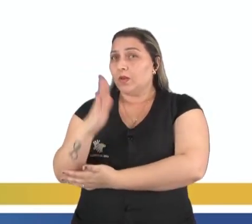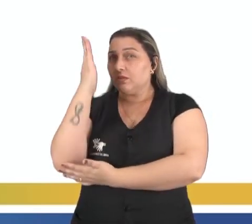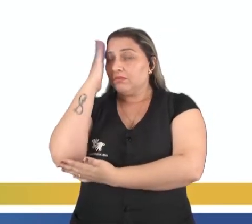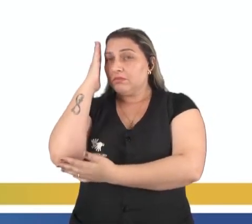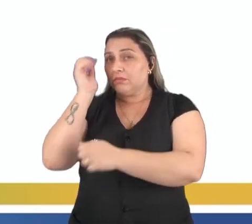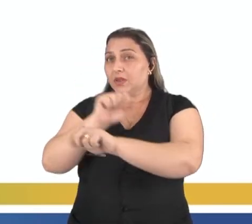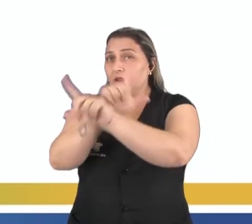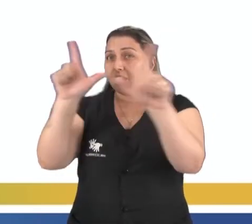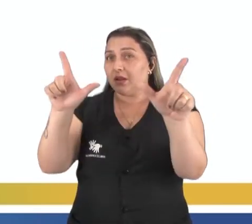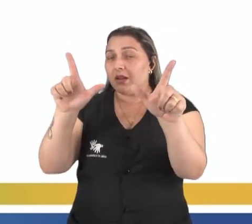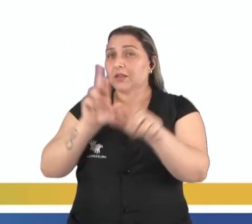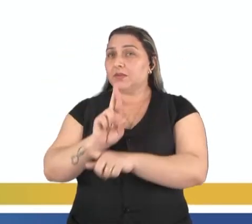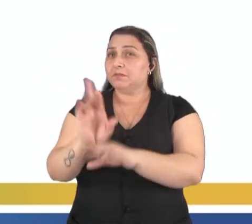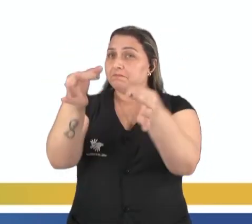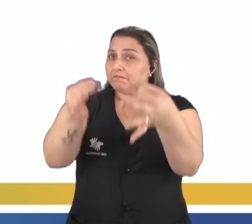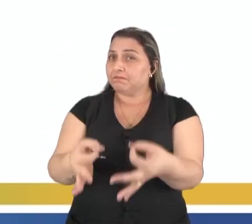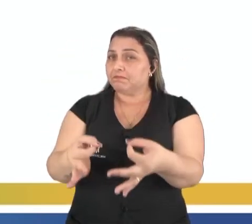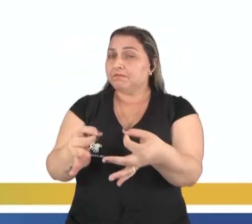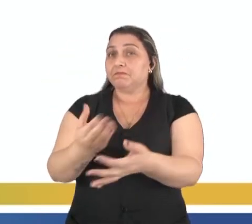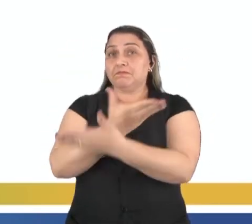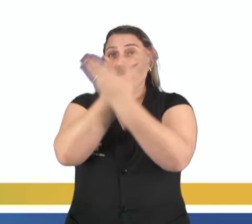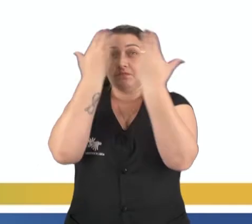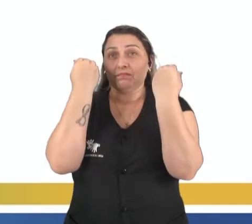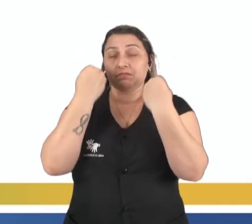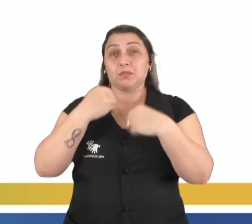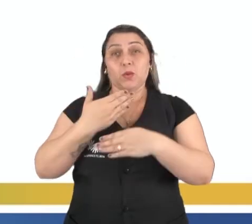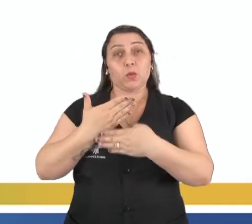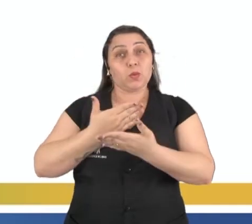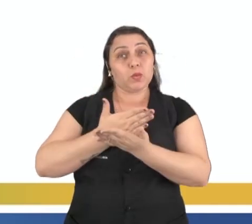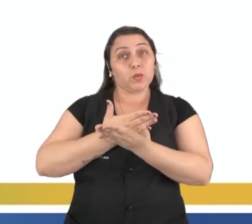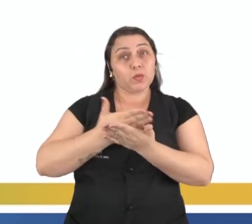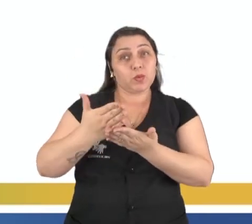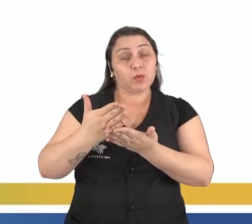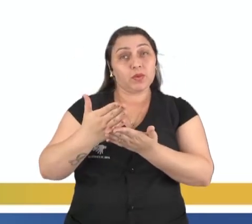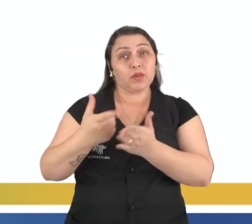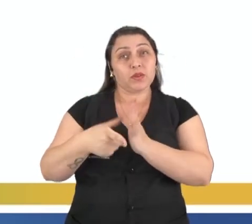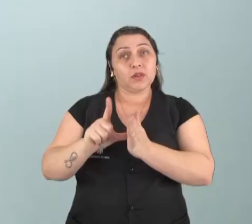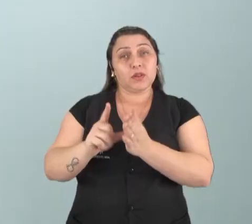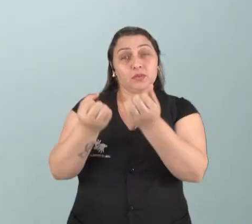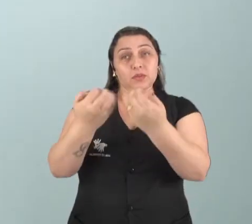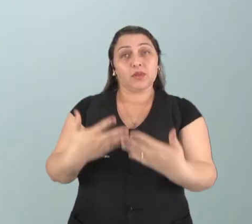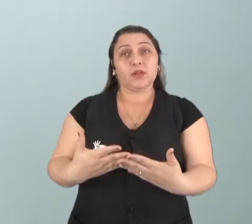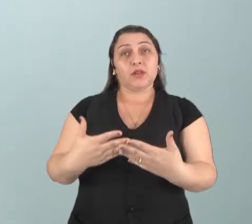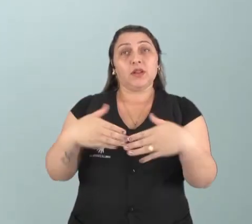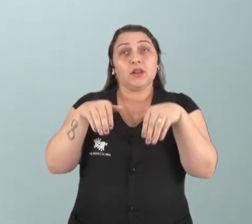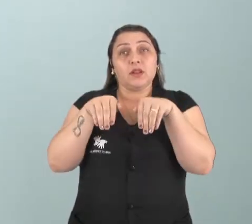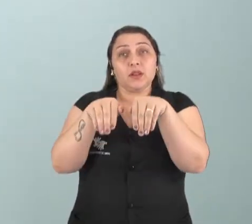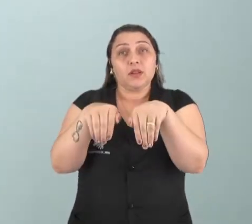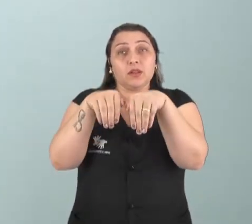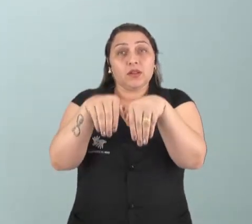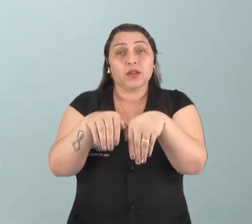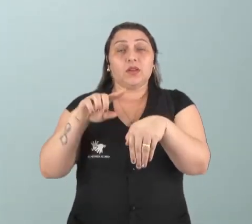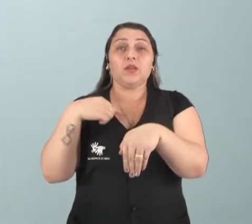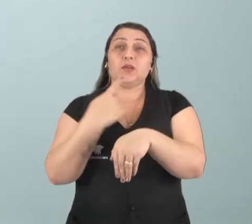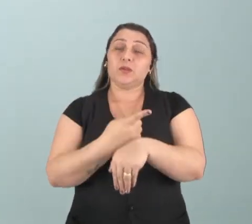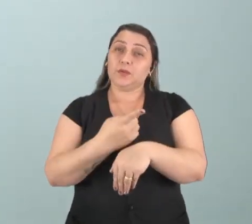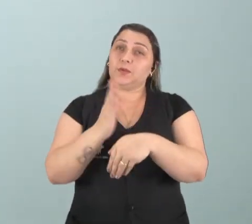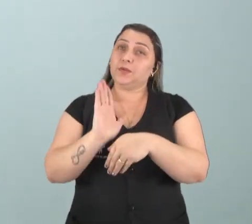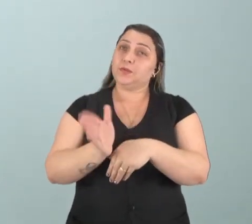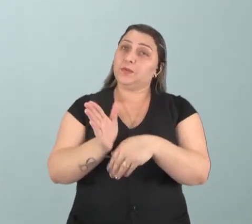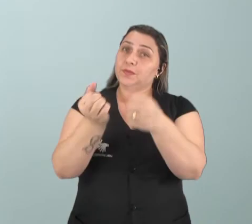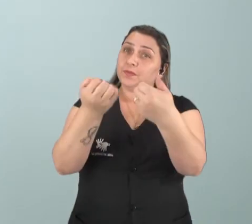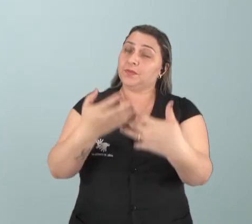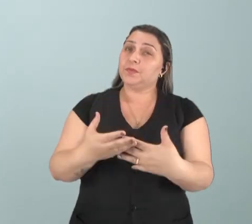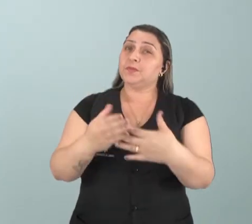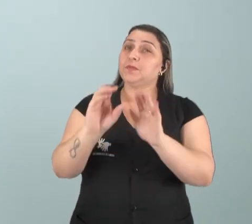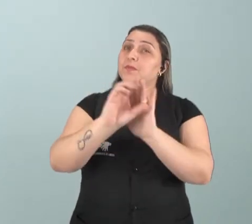território? Não vamos esquecer que lá no comecinho, antes de falar sobre a Austrália, a gente tratou sobre